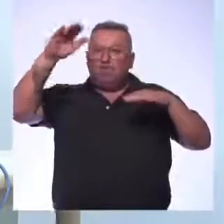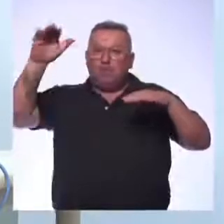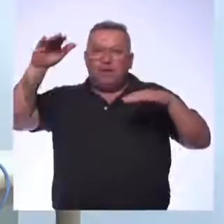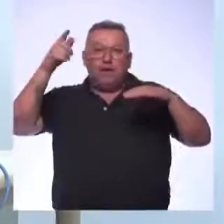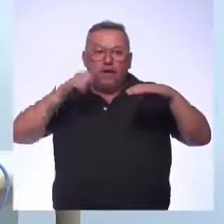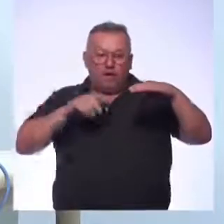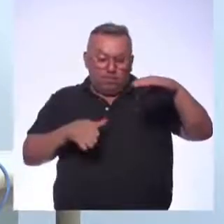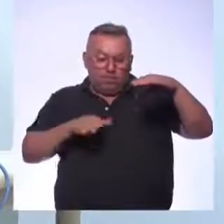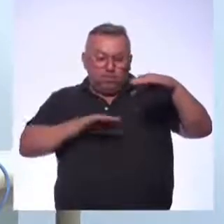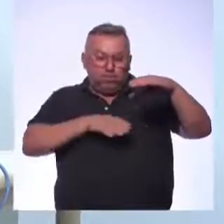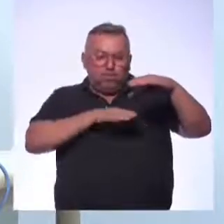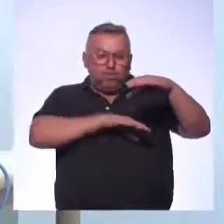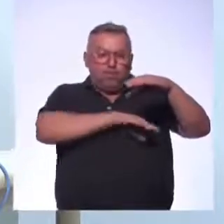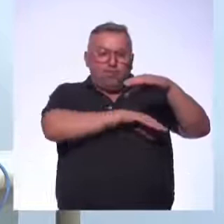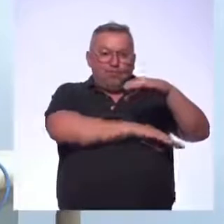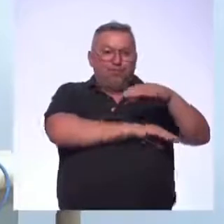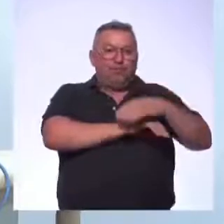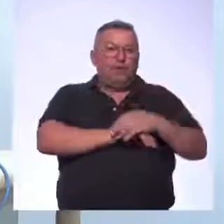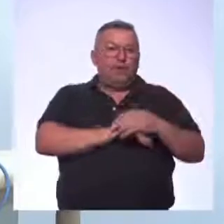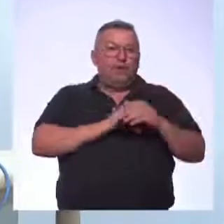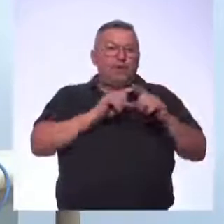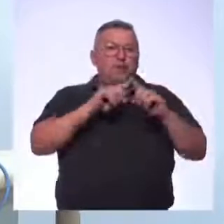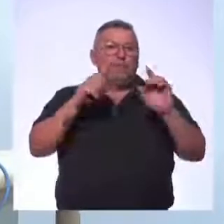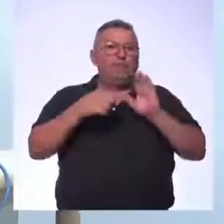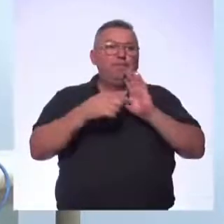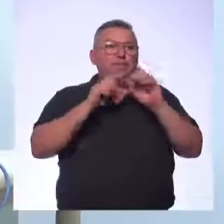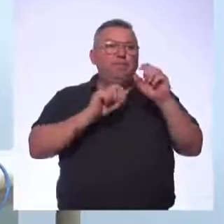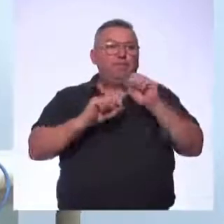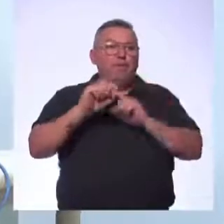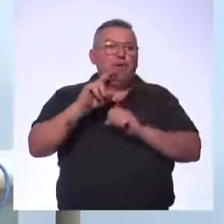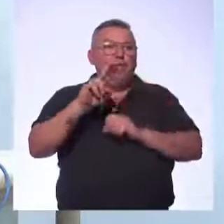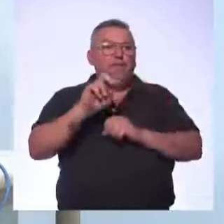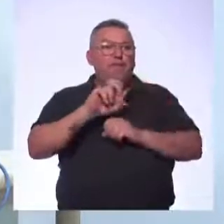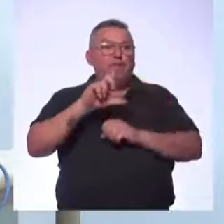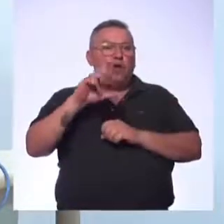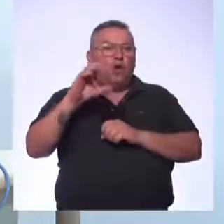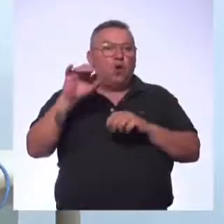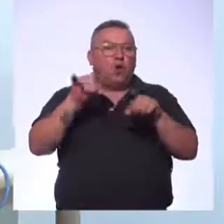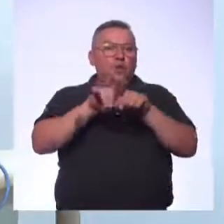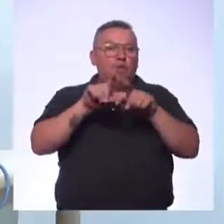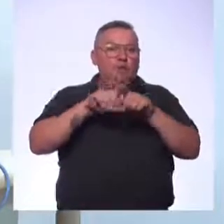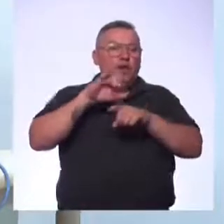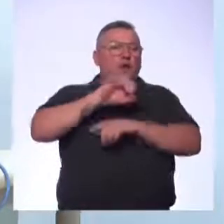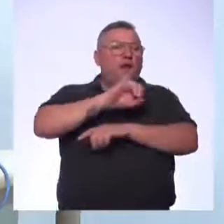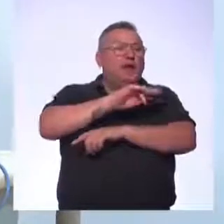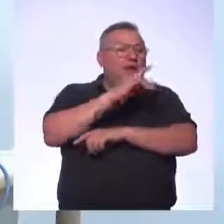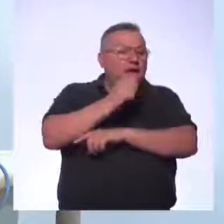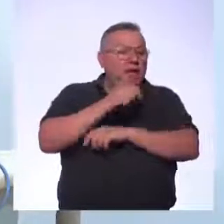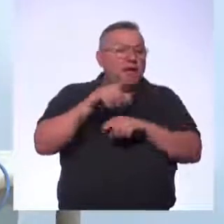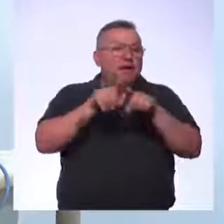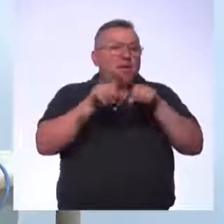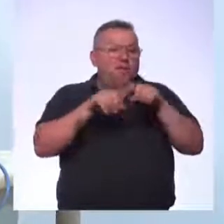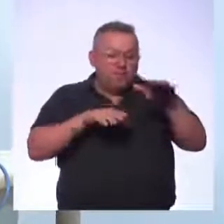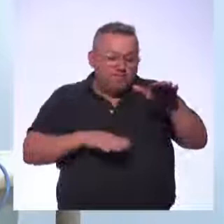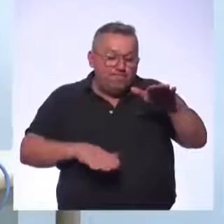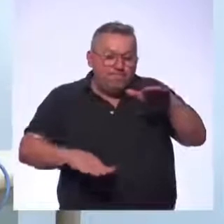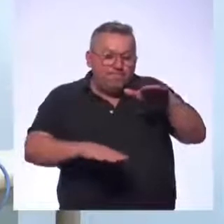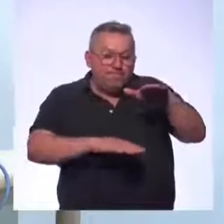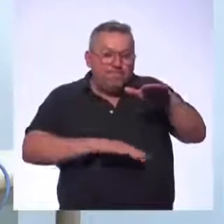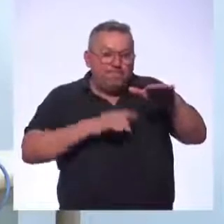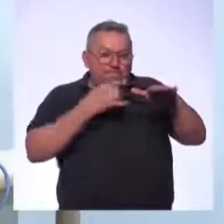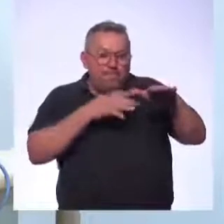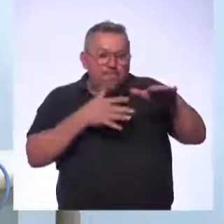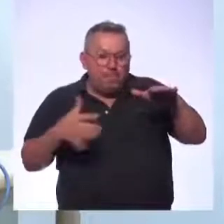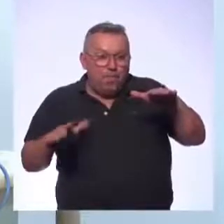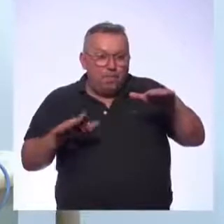nas regiões oceânicas. Né? Aparece aí a questão dos vulcanismos, ilhas vulcânicas, o assoalho oceânico, ele